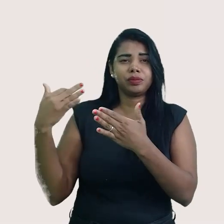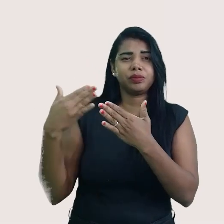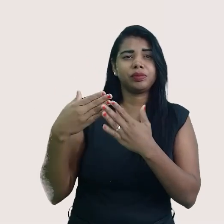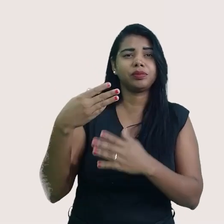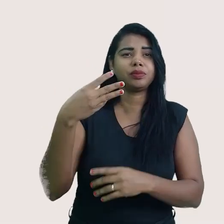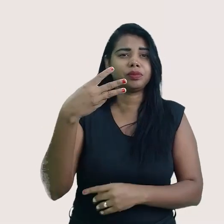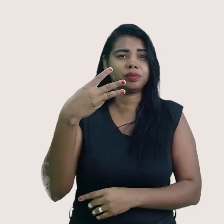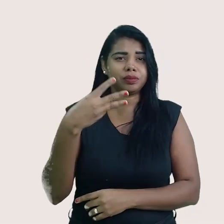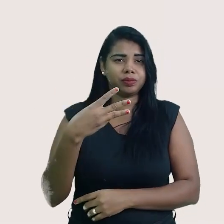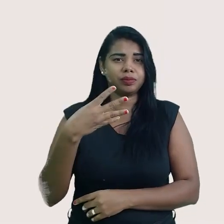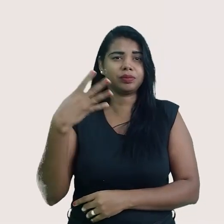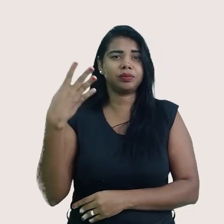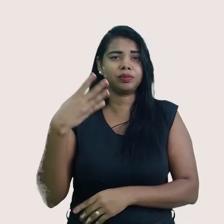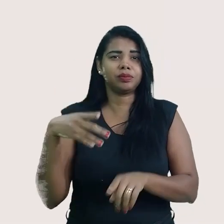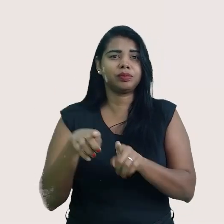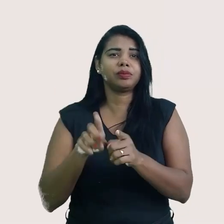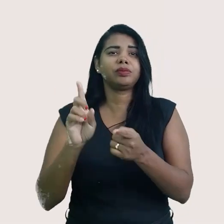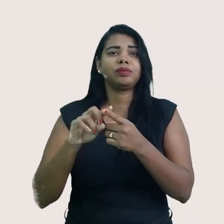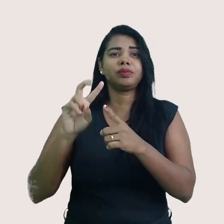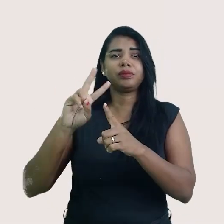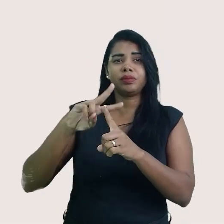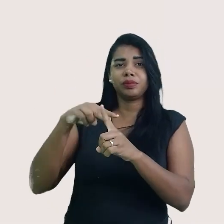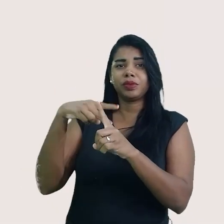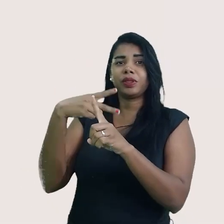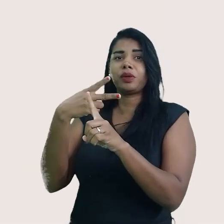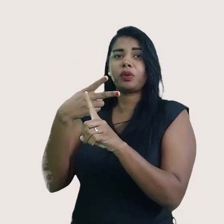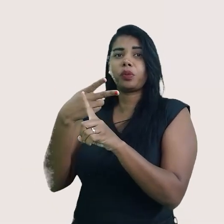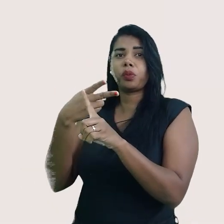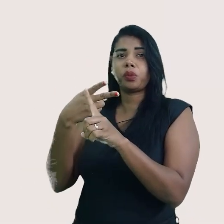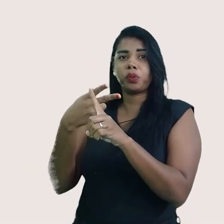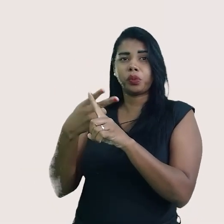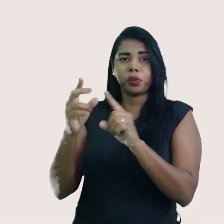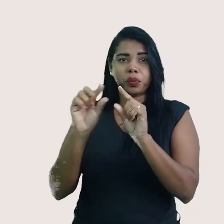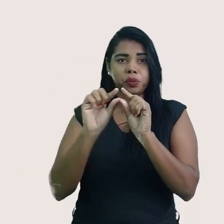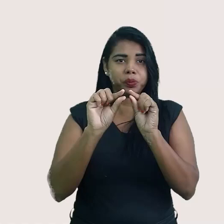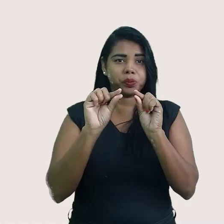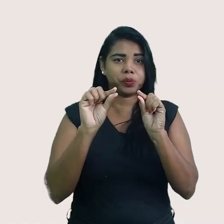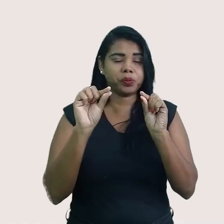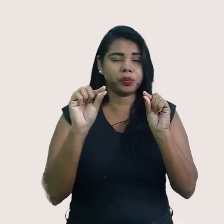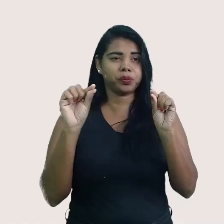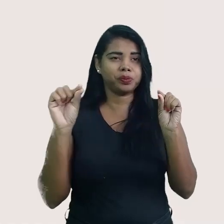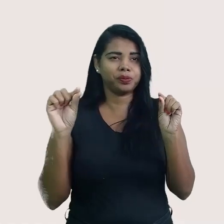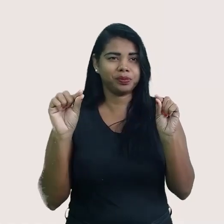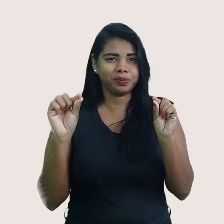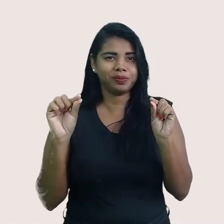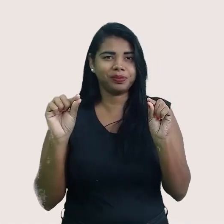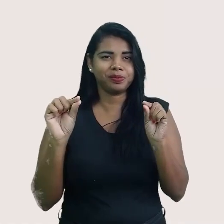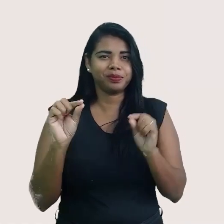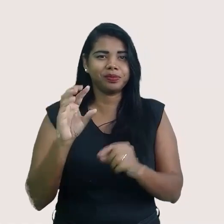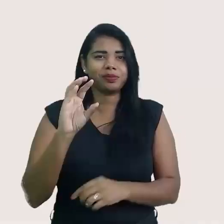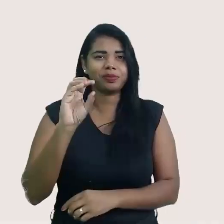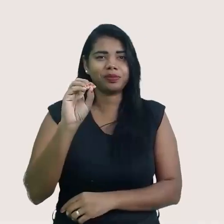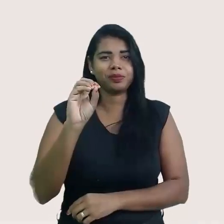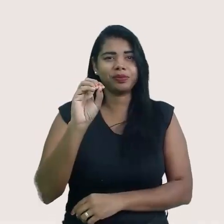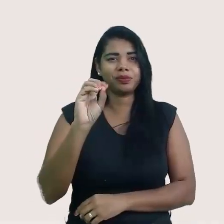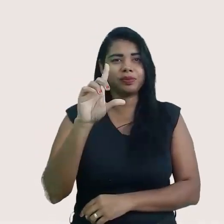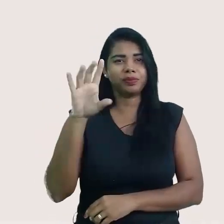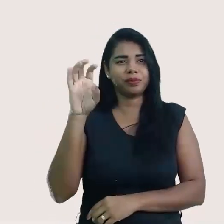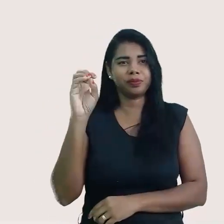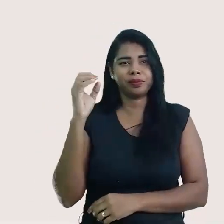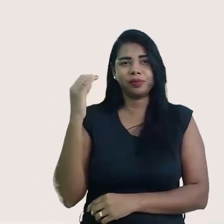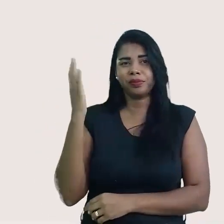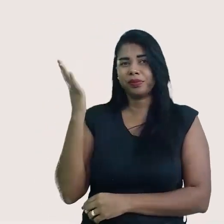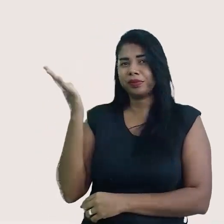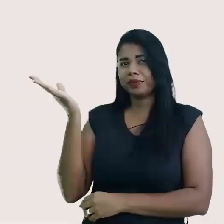e 4 corresponda ao dobro da espessura E da película de óleo. E aí